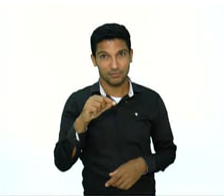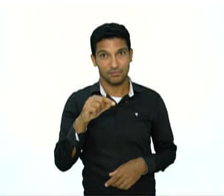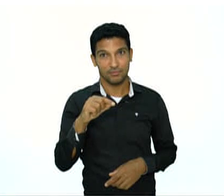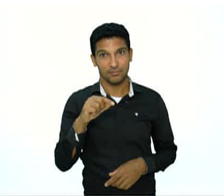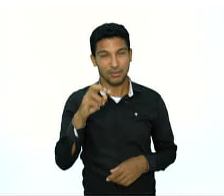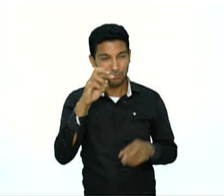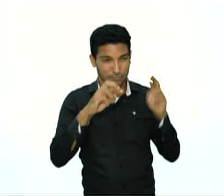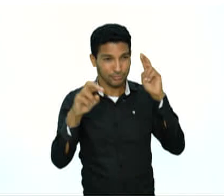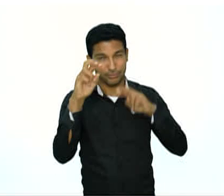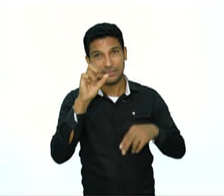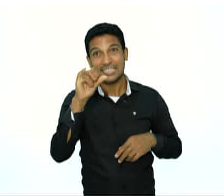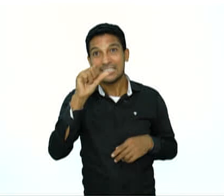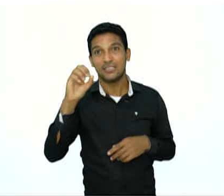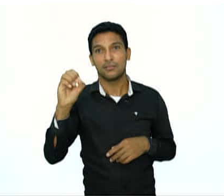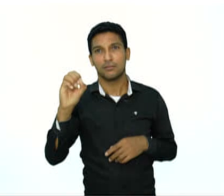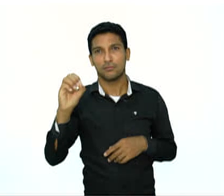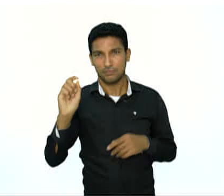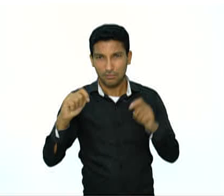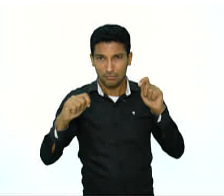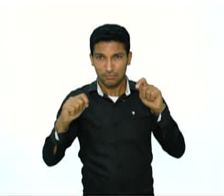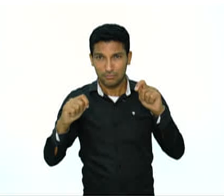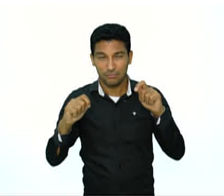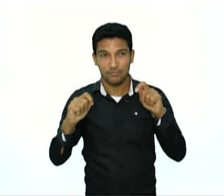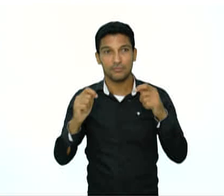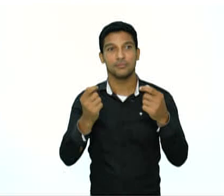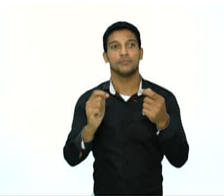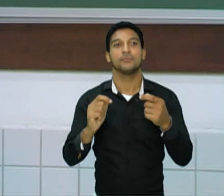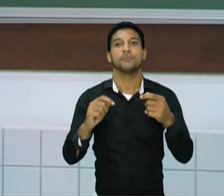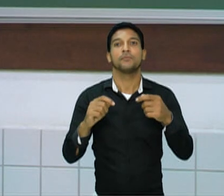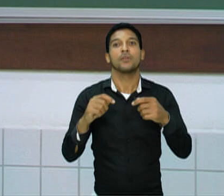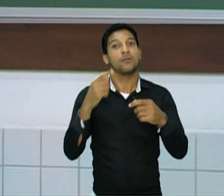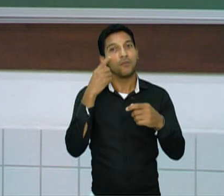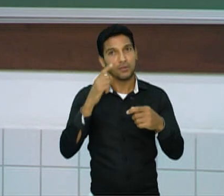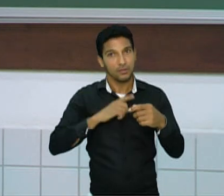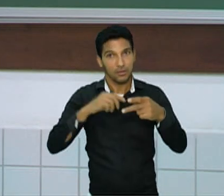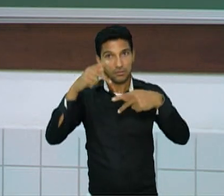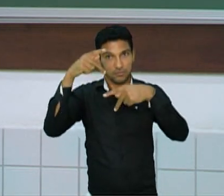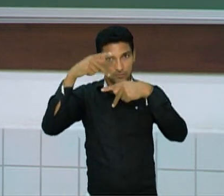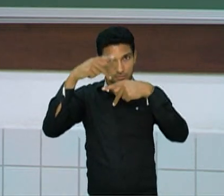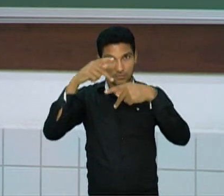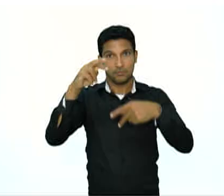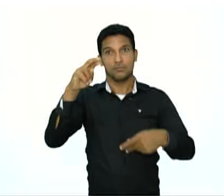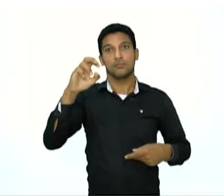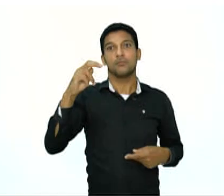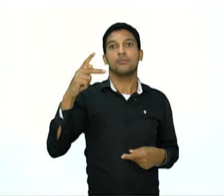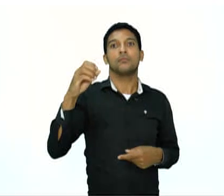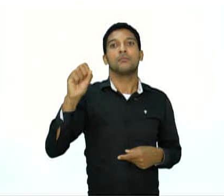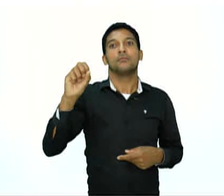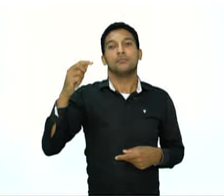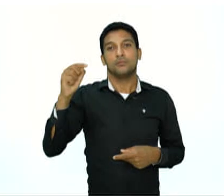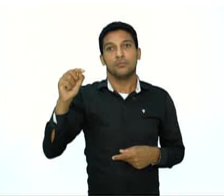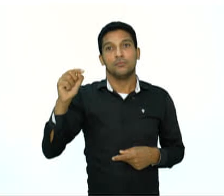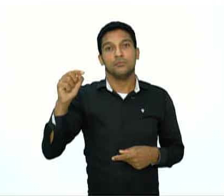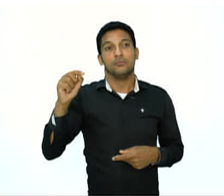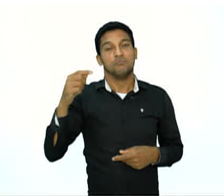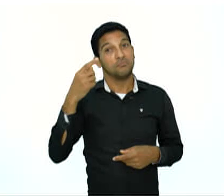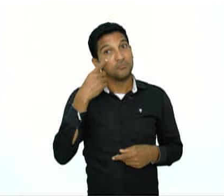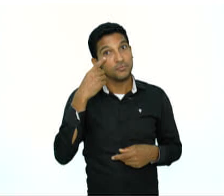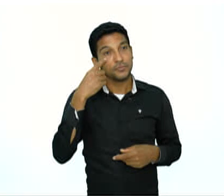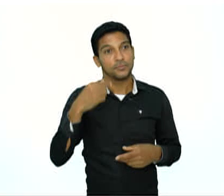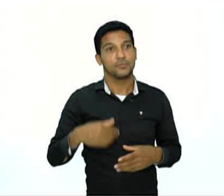Vemos que tem gente que posta isso. Tem preposição? Não. Objetiva direta. Não quer